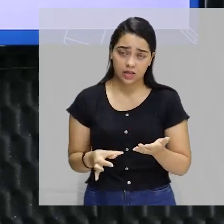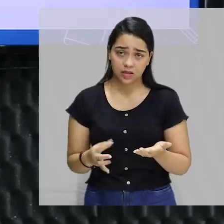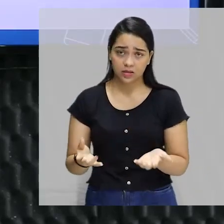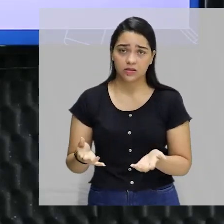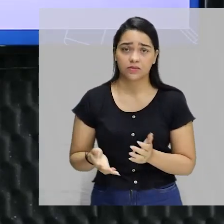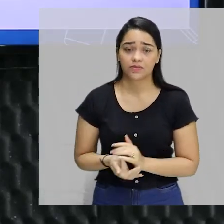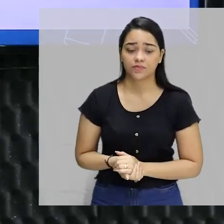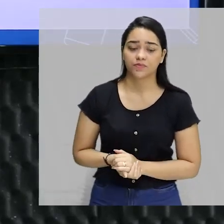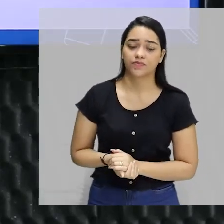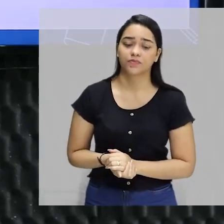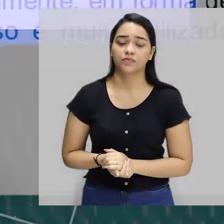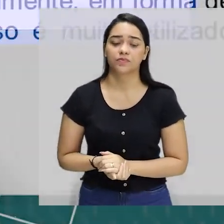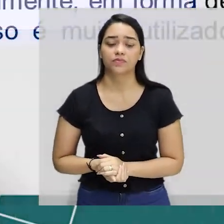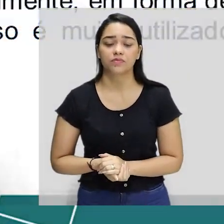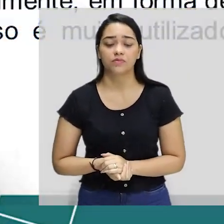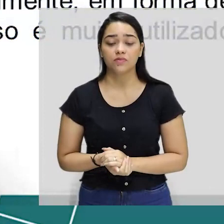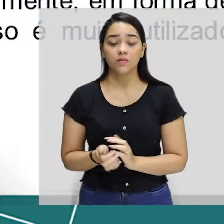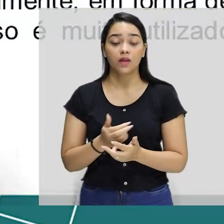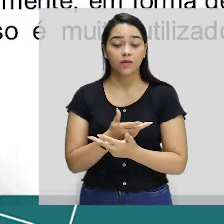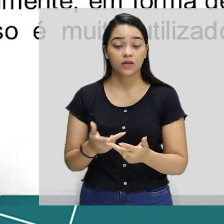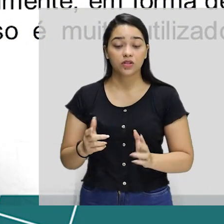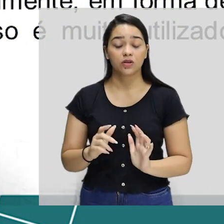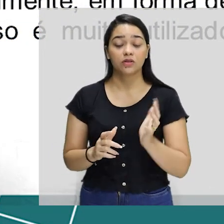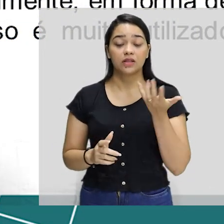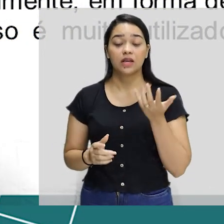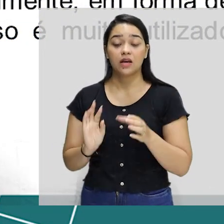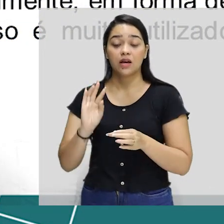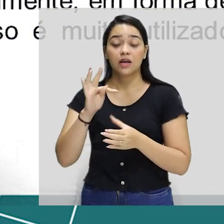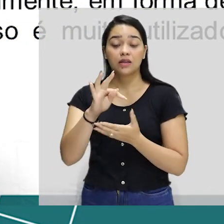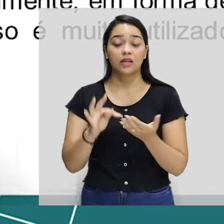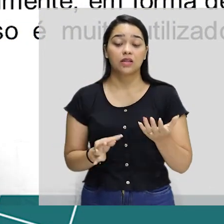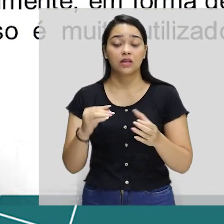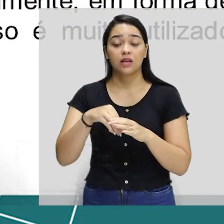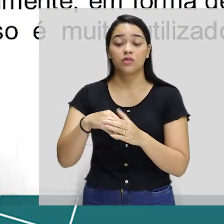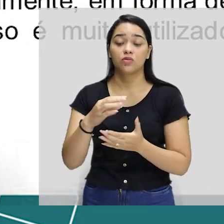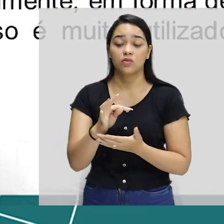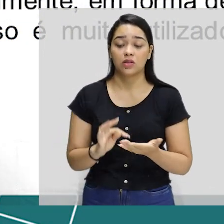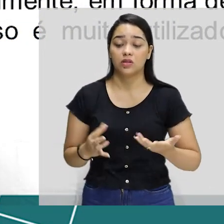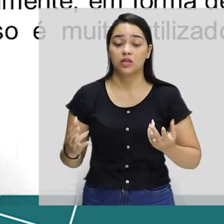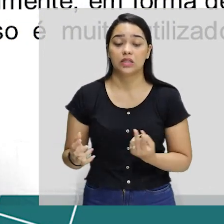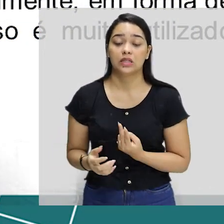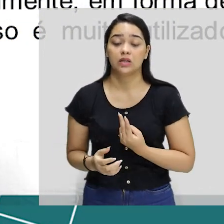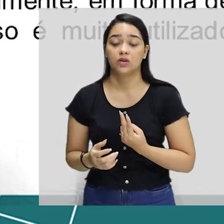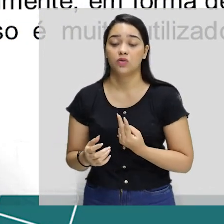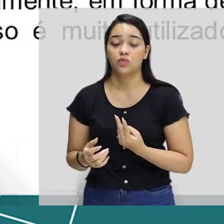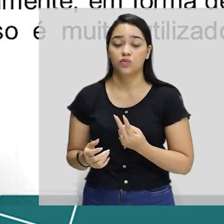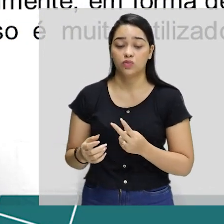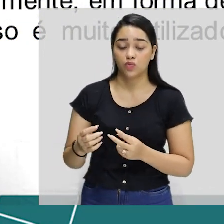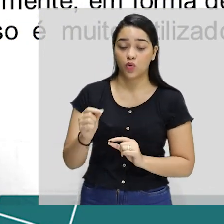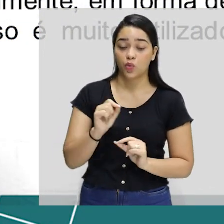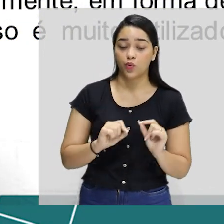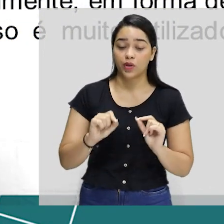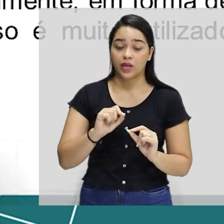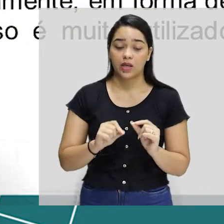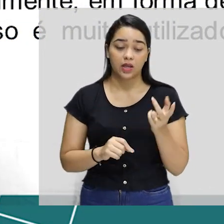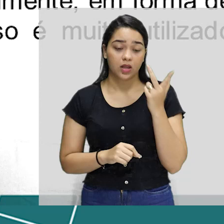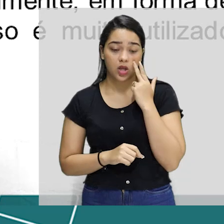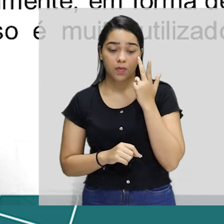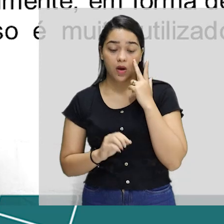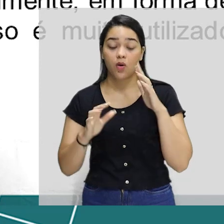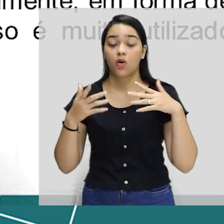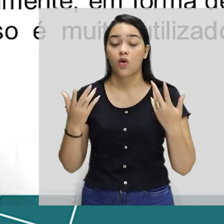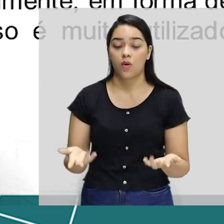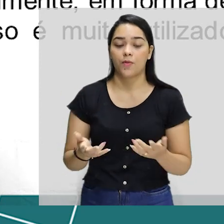intertextualidade. Há muitas maneiras de realizar a intertextualidade, sendo que os tipos